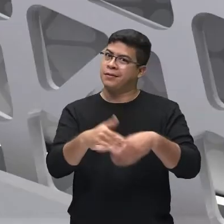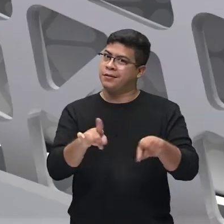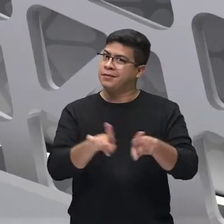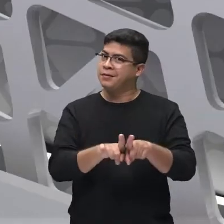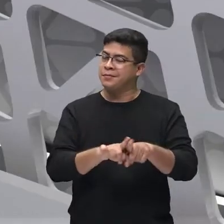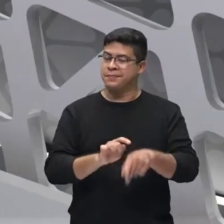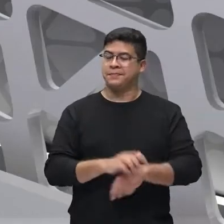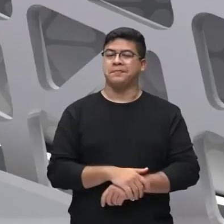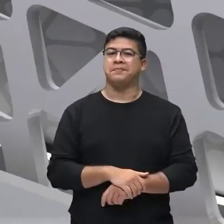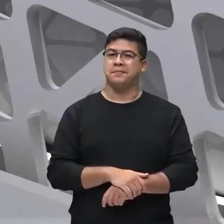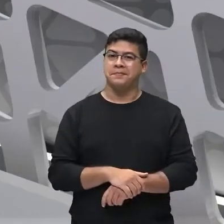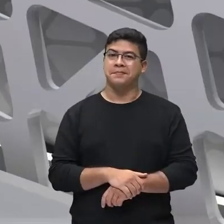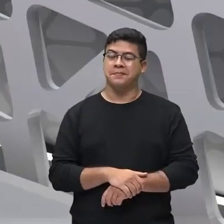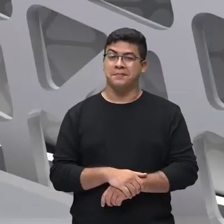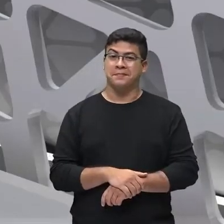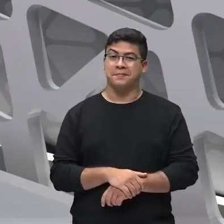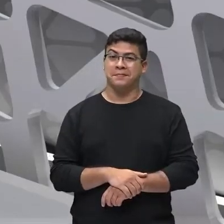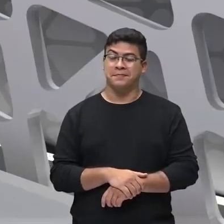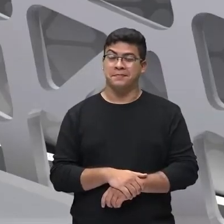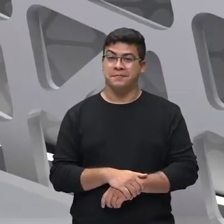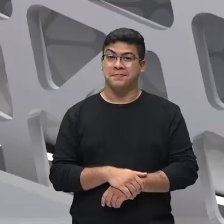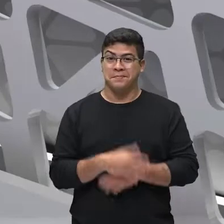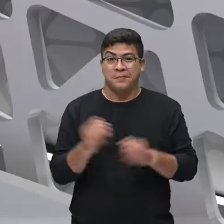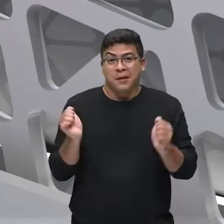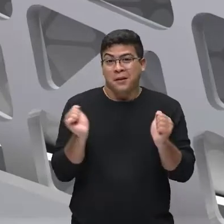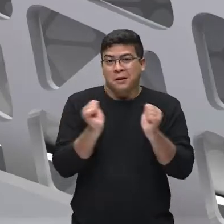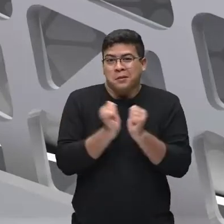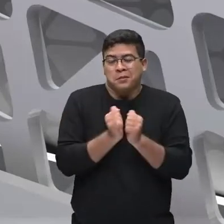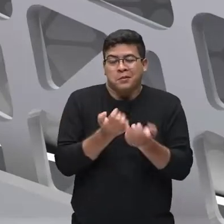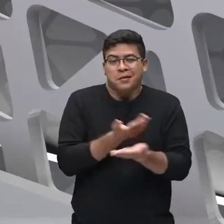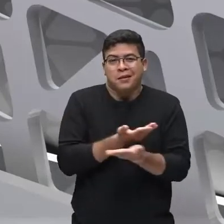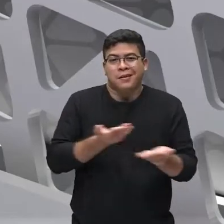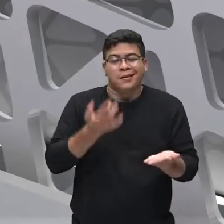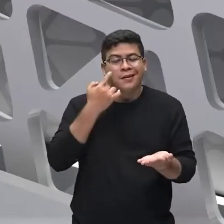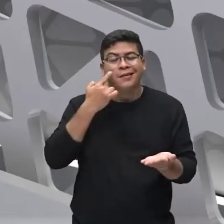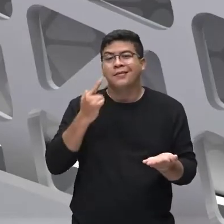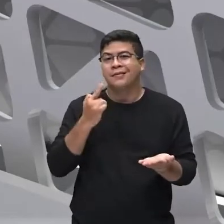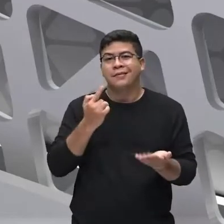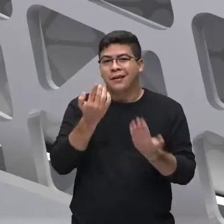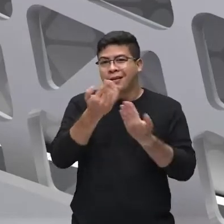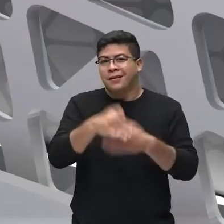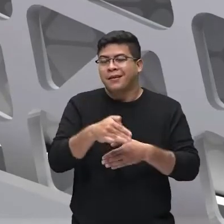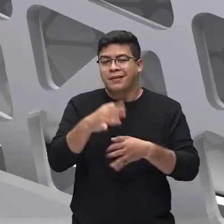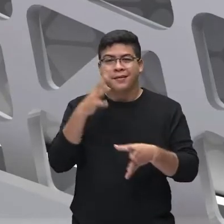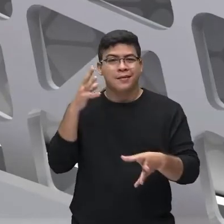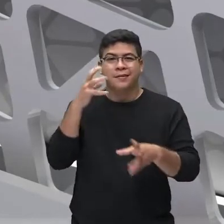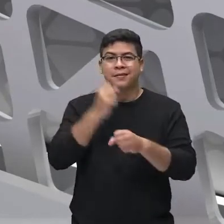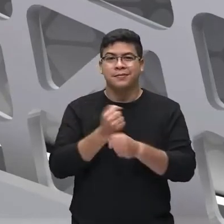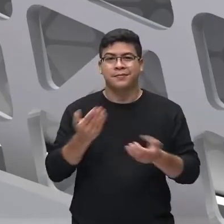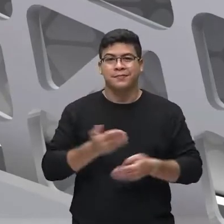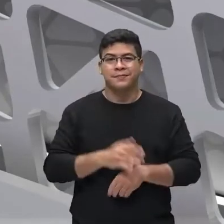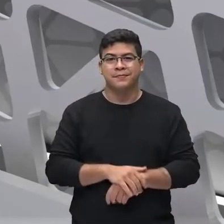avaliação. Então, fiquemos juntos e juntas nessa avaliação e revisão de hoje.